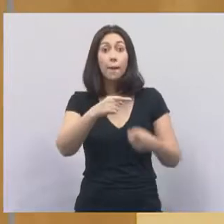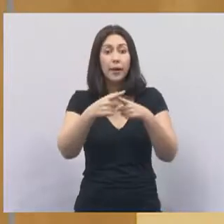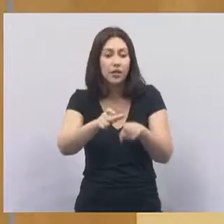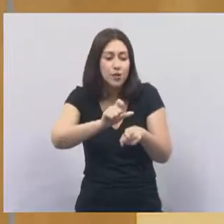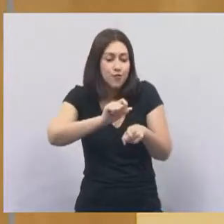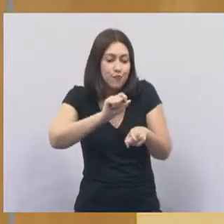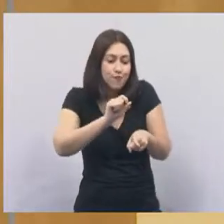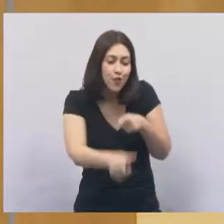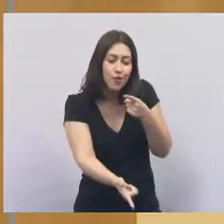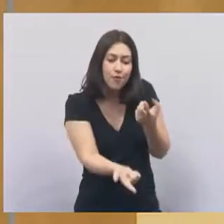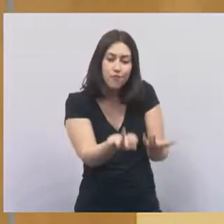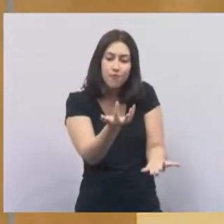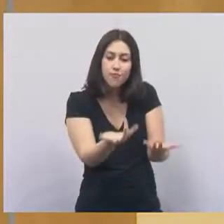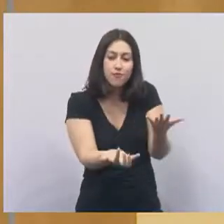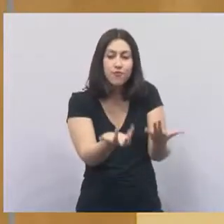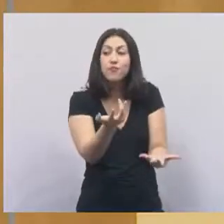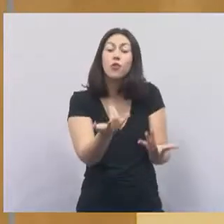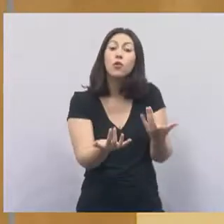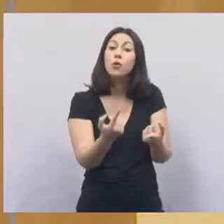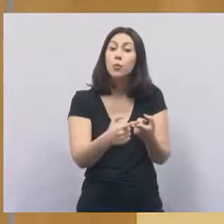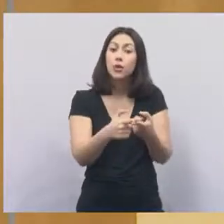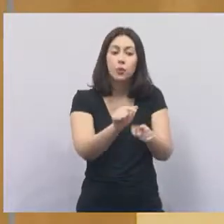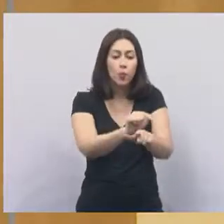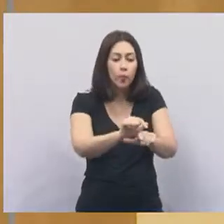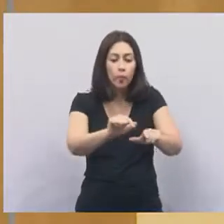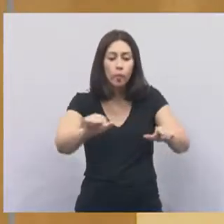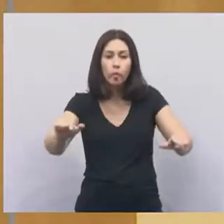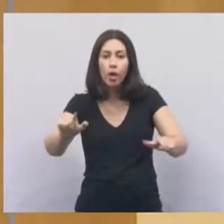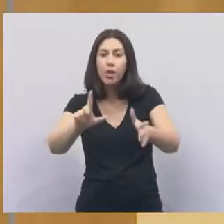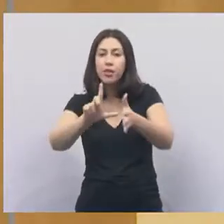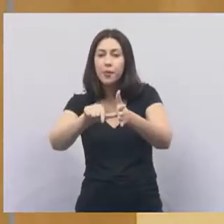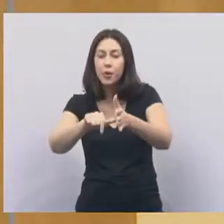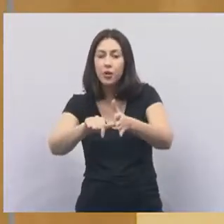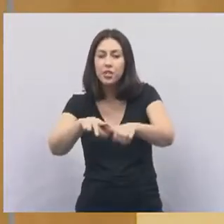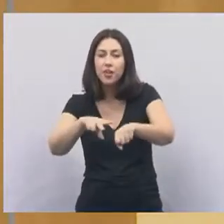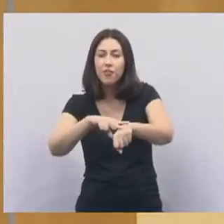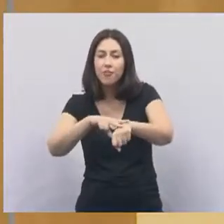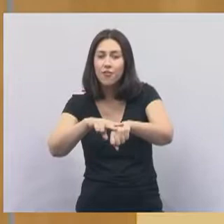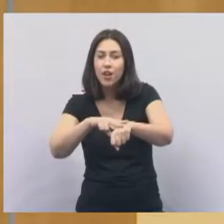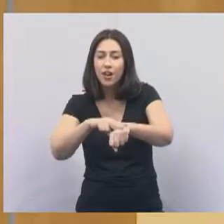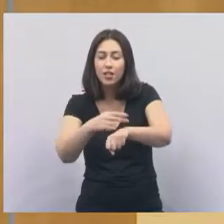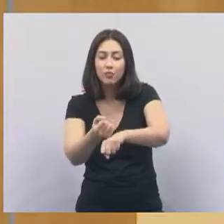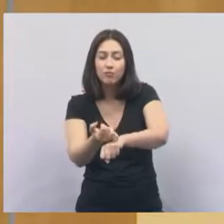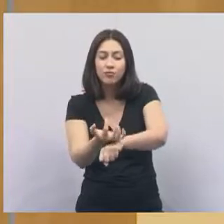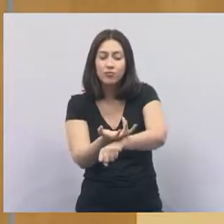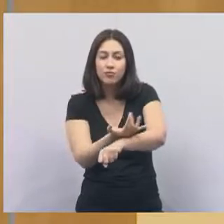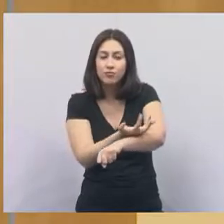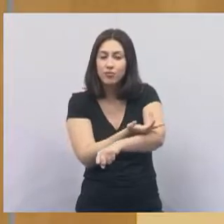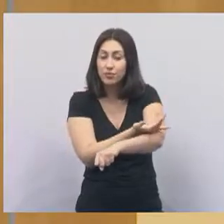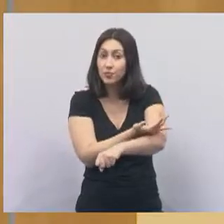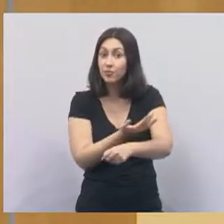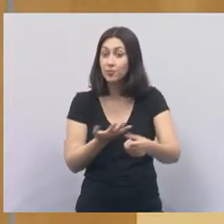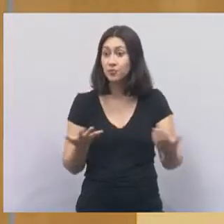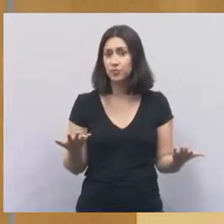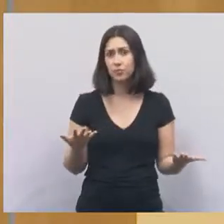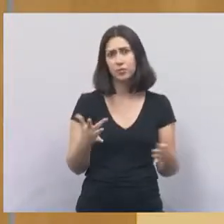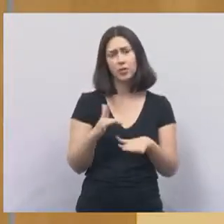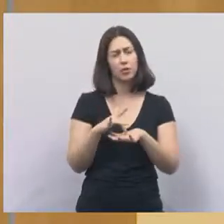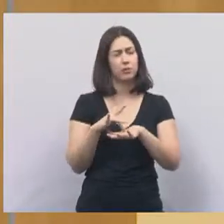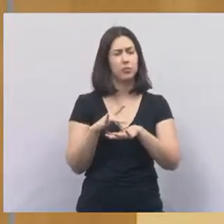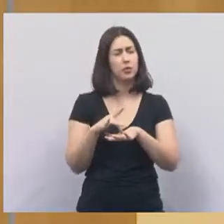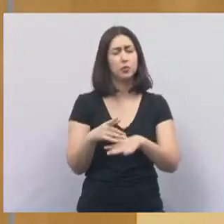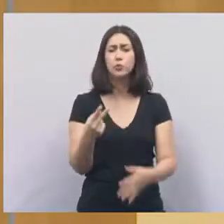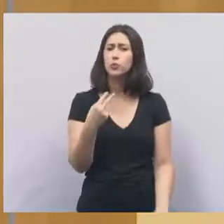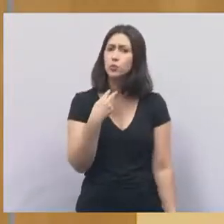fogo para o pasto depois sair bem verdinho o passo para o gado comer sem o absurdo